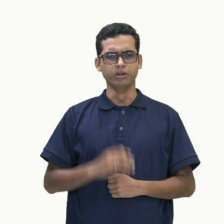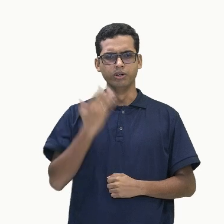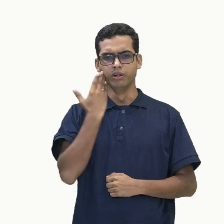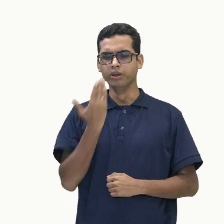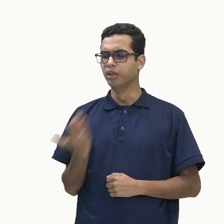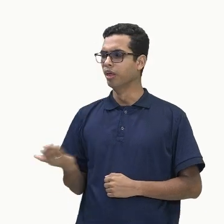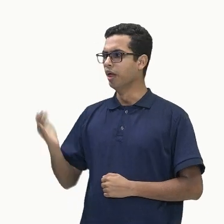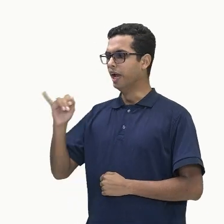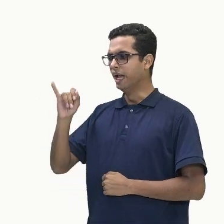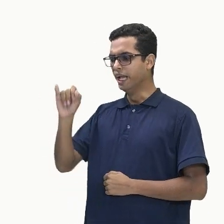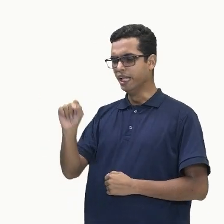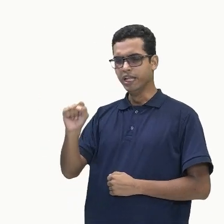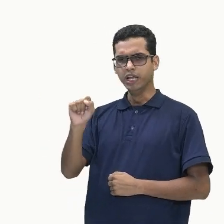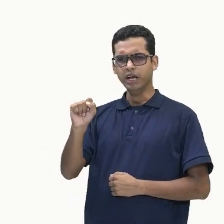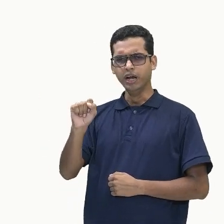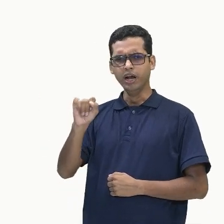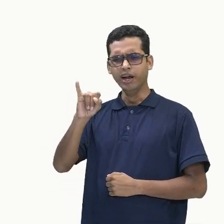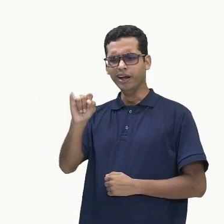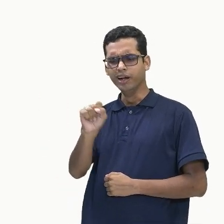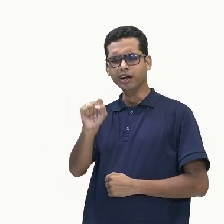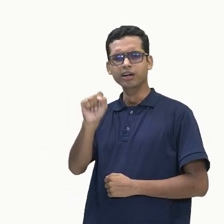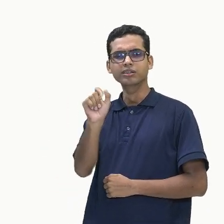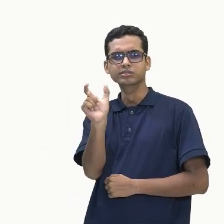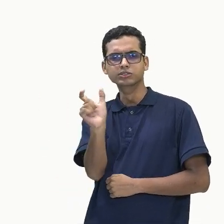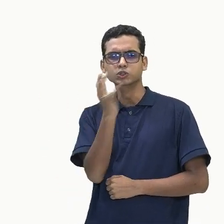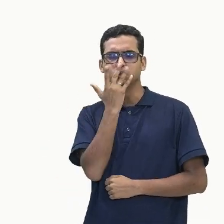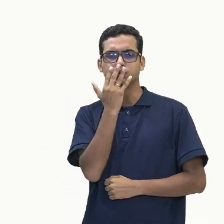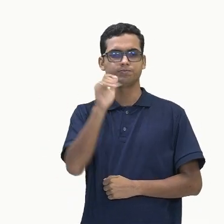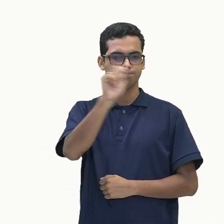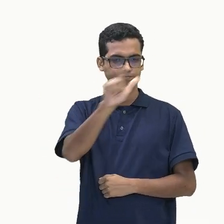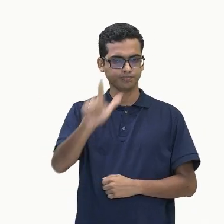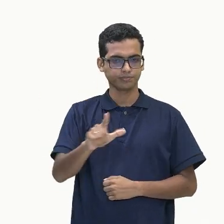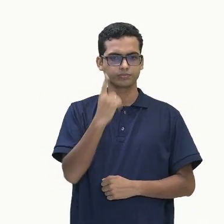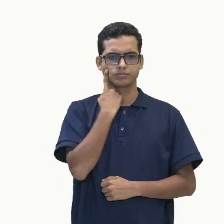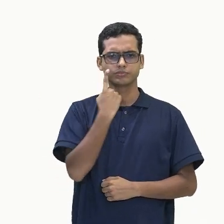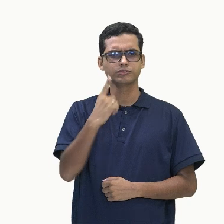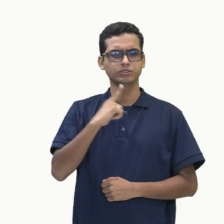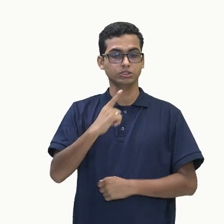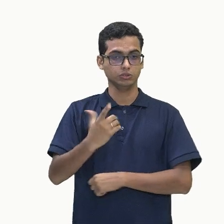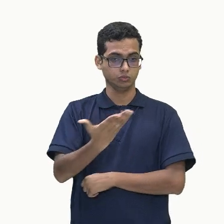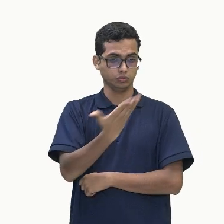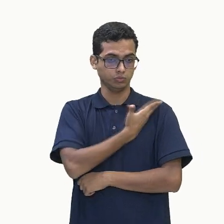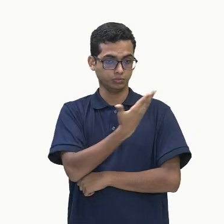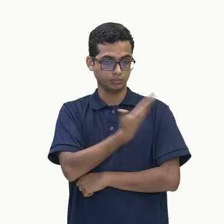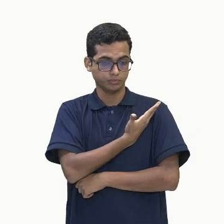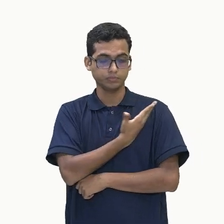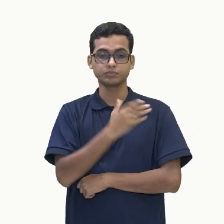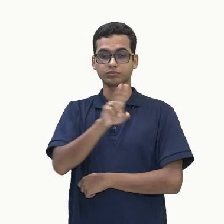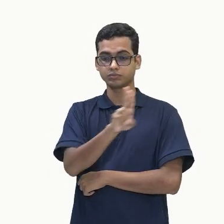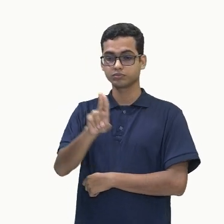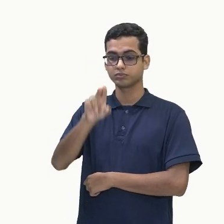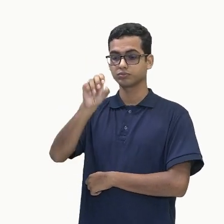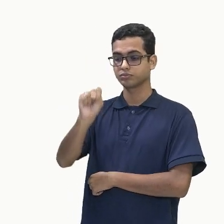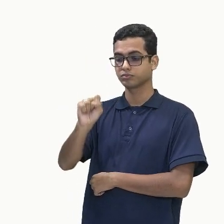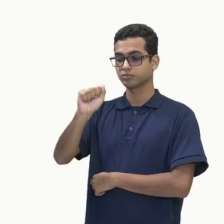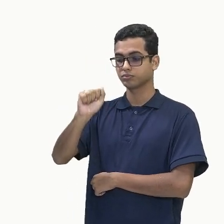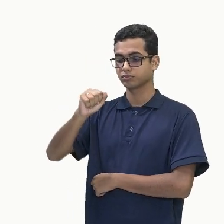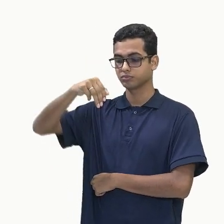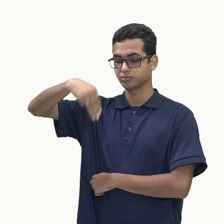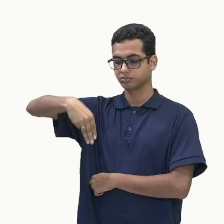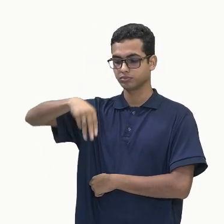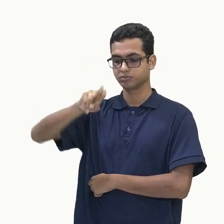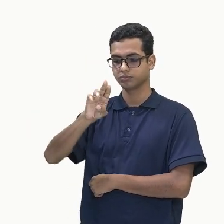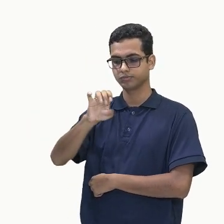is. Teacher, mas eu tenho um amigo que é chamado de Samuel, e por que o senhor colocou aí